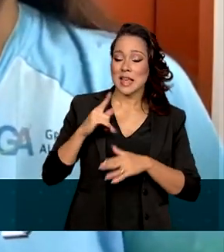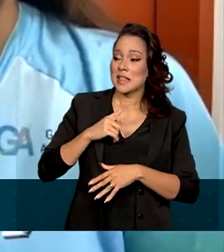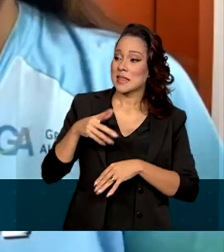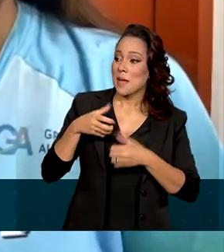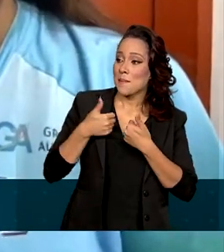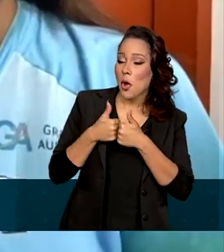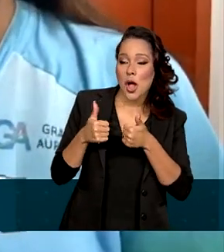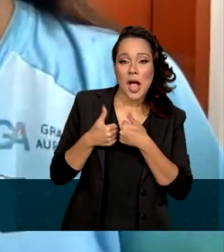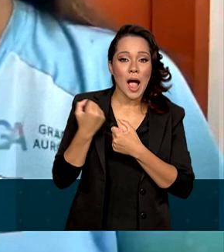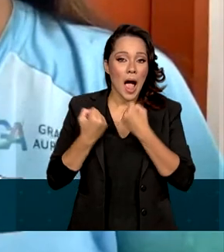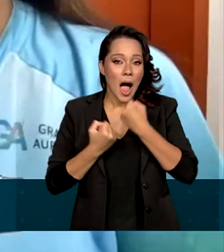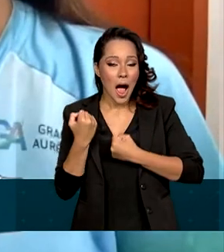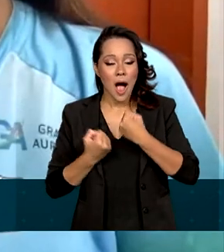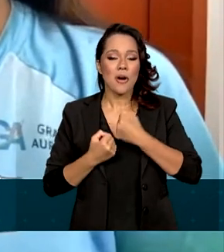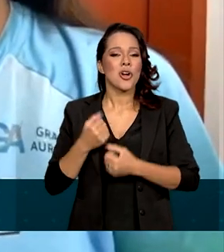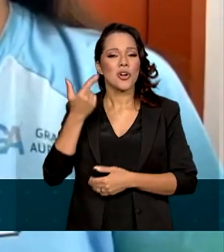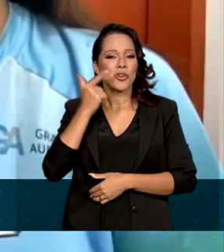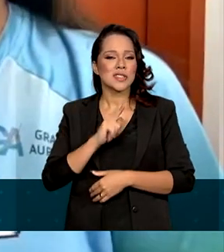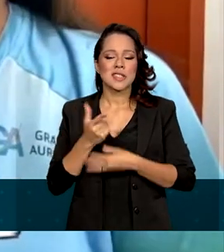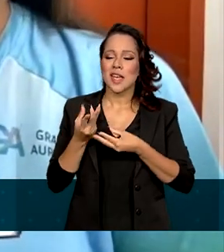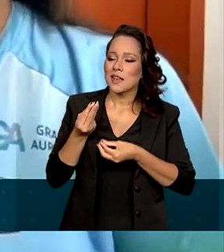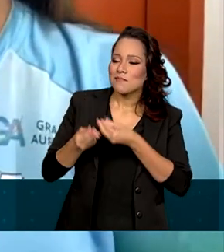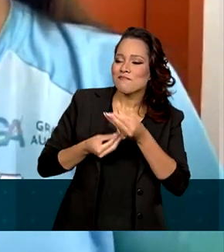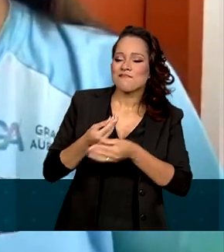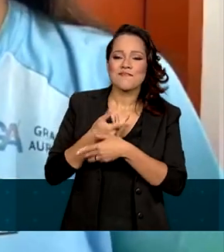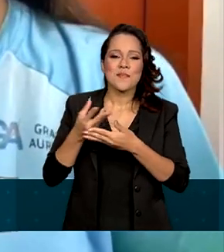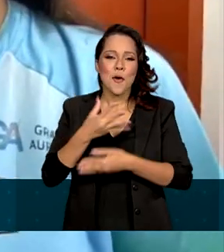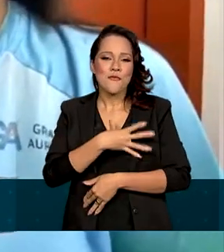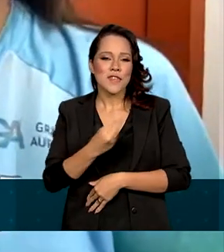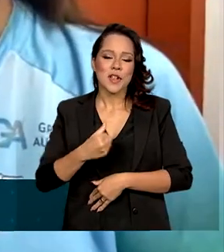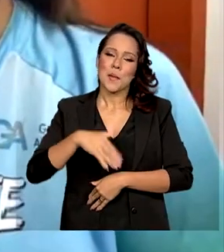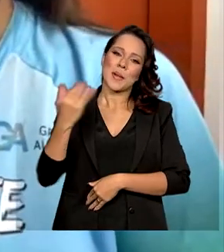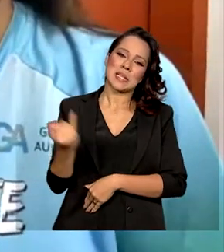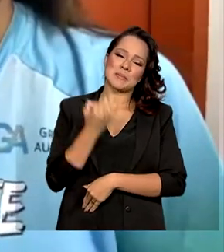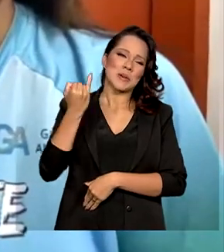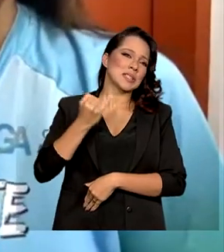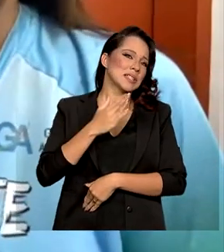transporte, posso dar uma qualidade de vida para o meu filho, que é o mais importante da minha vida.